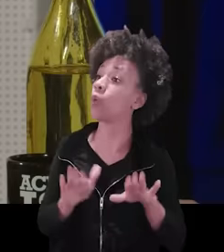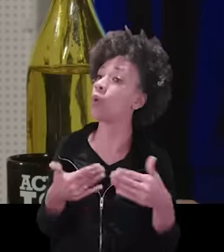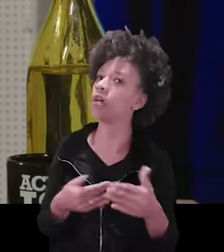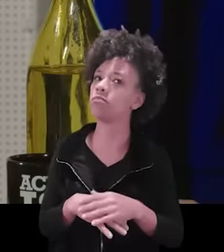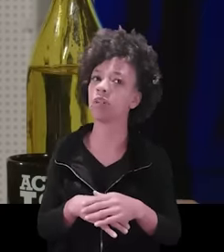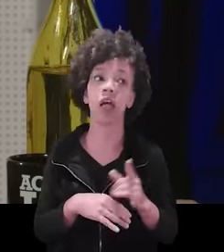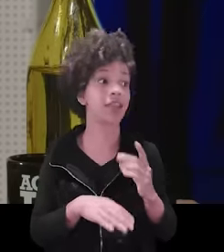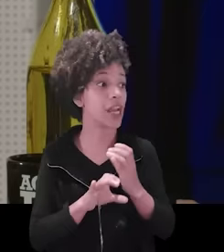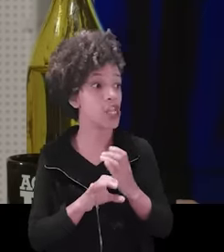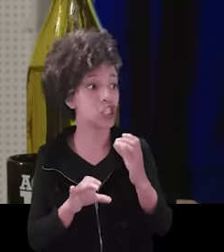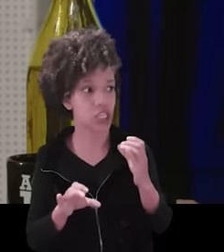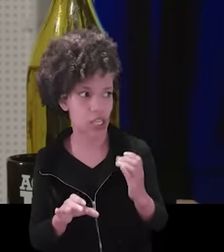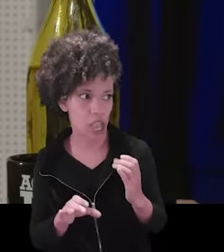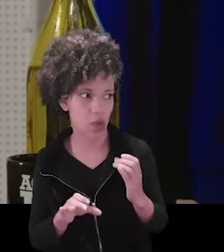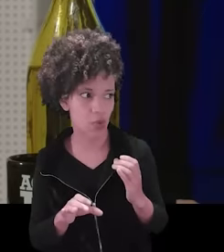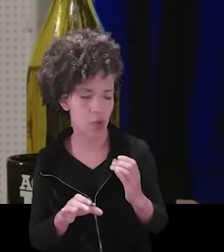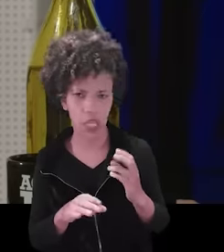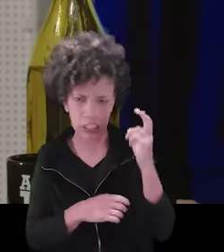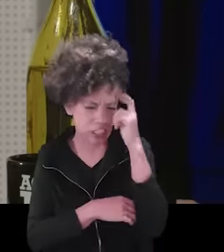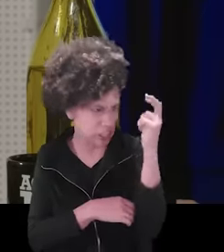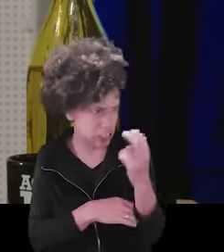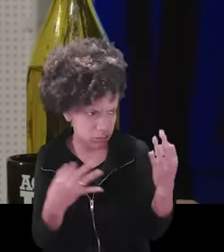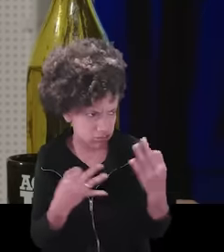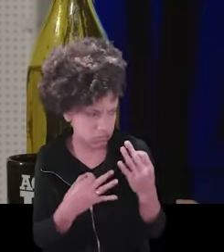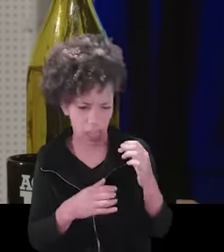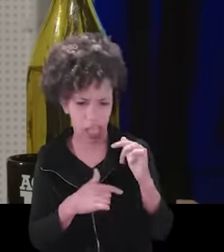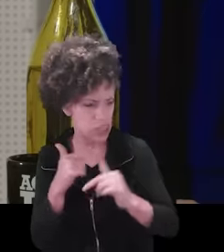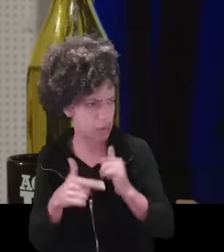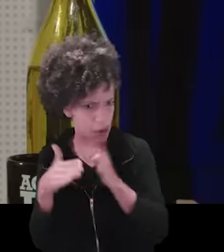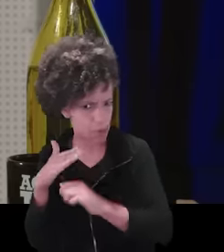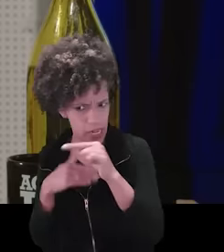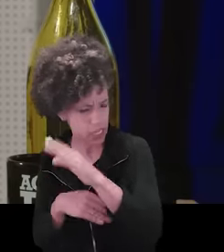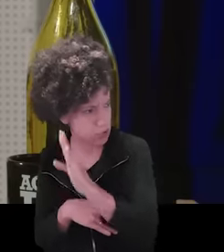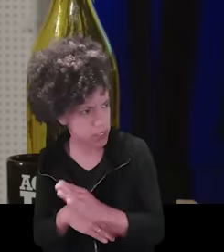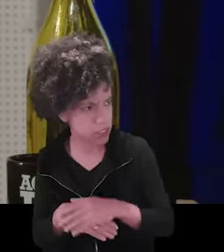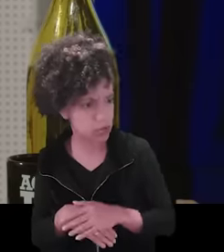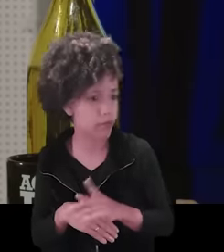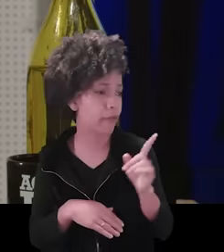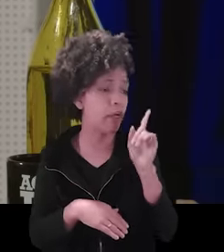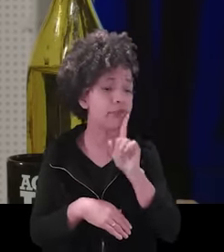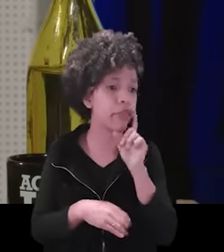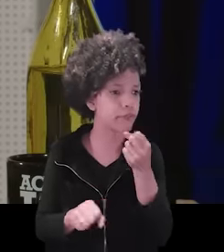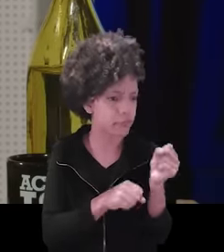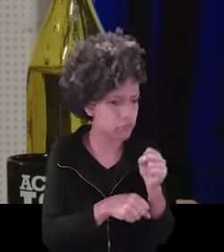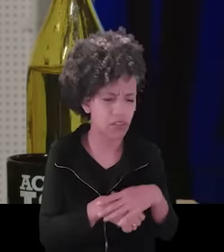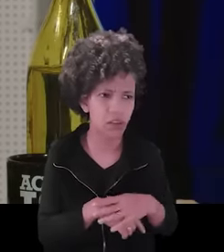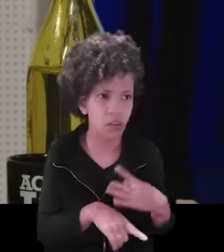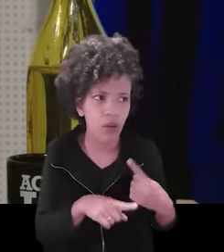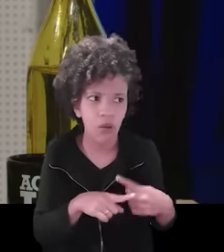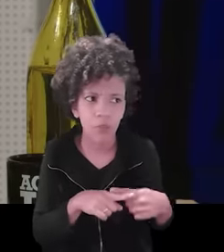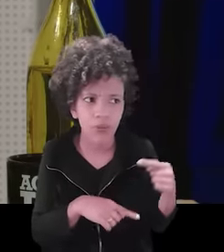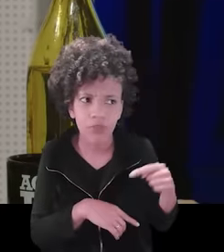brasileiro chegou quando tal e ele é de engenheiro o cara era ferrado assim trabalhava numa mega empresa aqui e tava lá limpando o chão eu